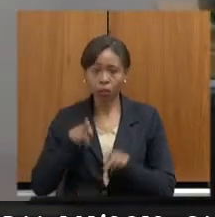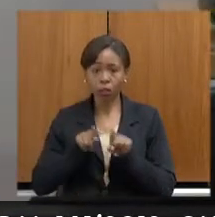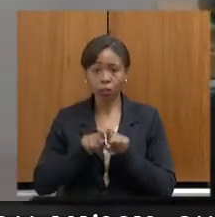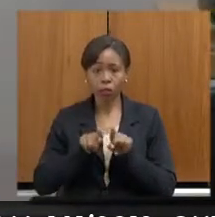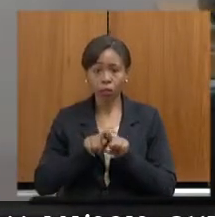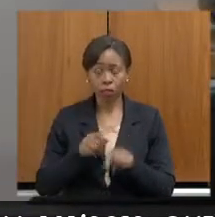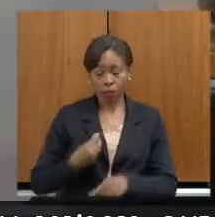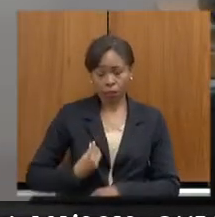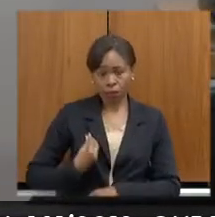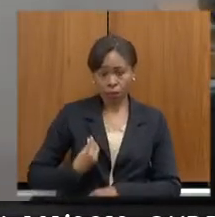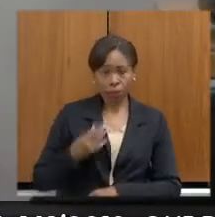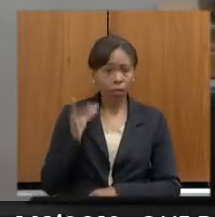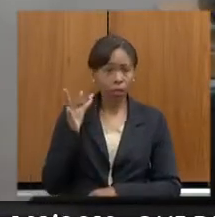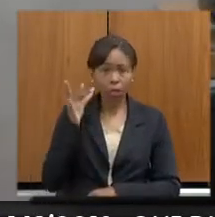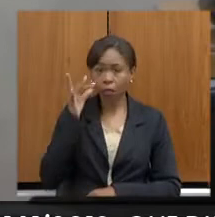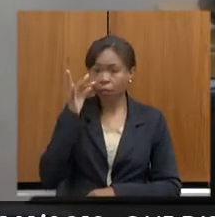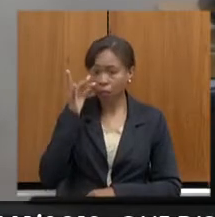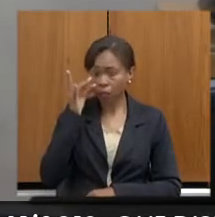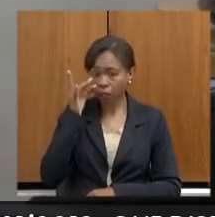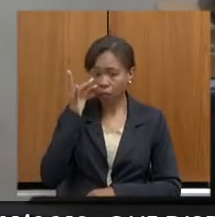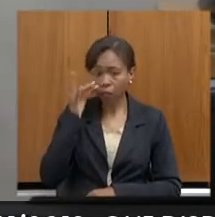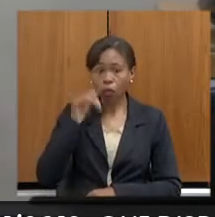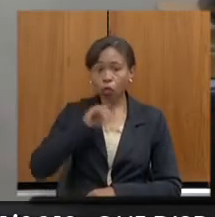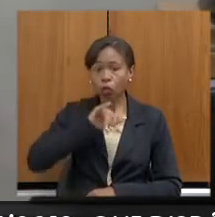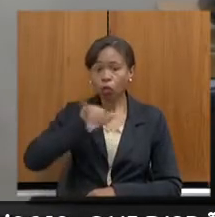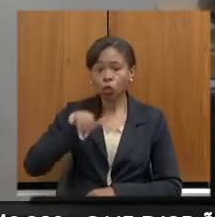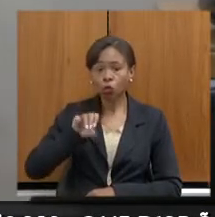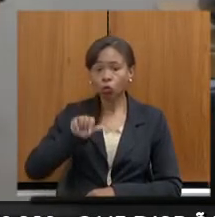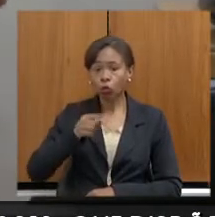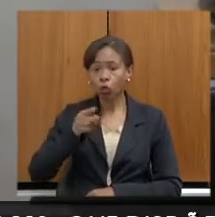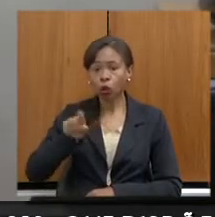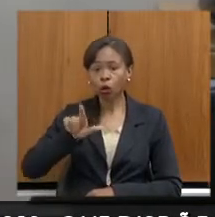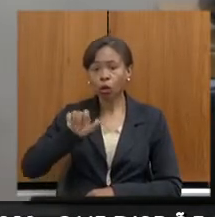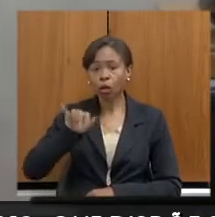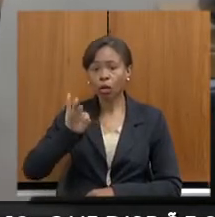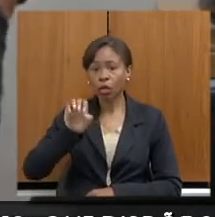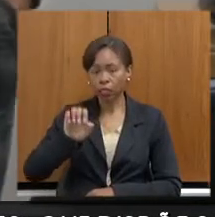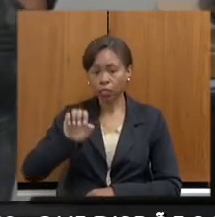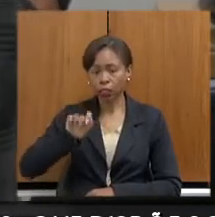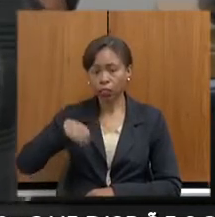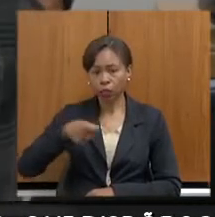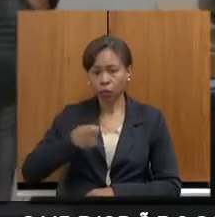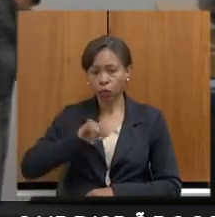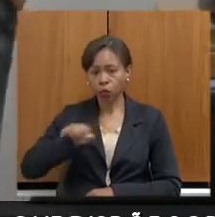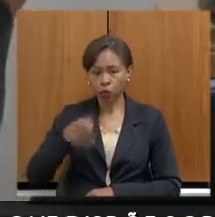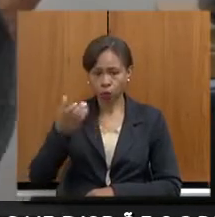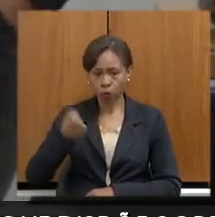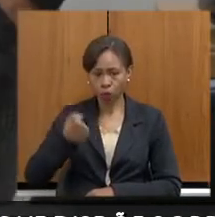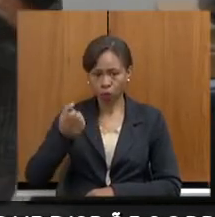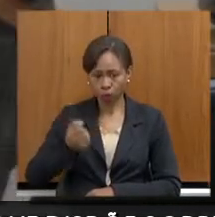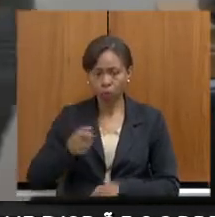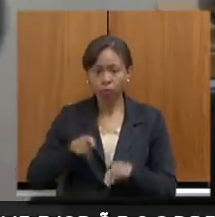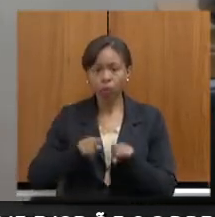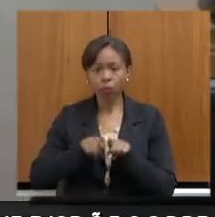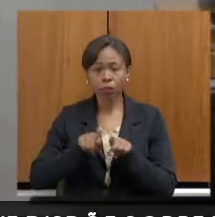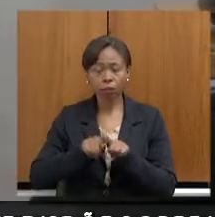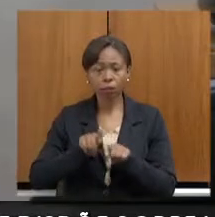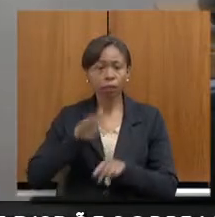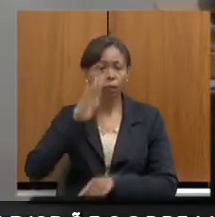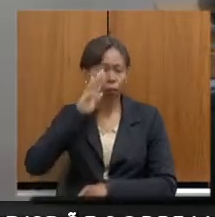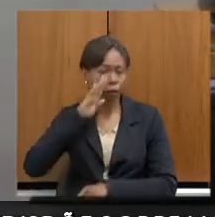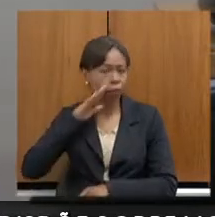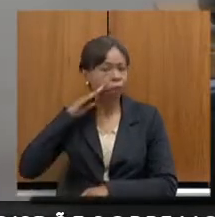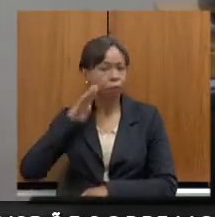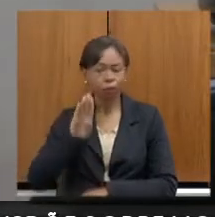na nossa na nossa união do deputado João Leite que presente se grande companheiro da deputada Beatriz